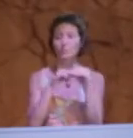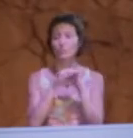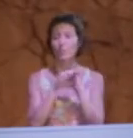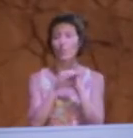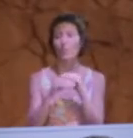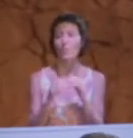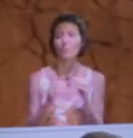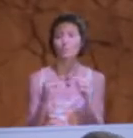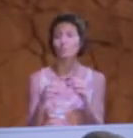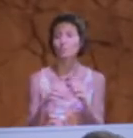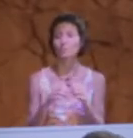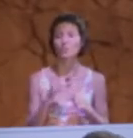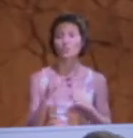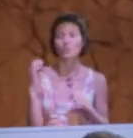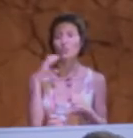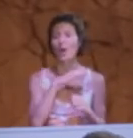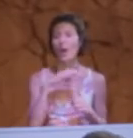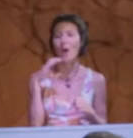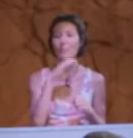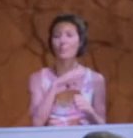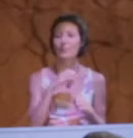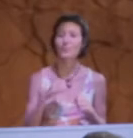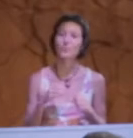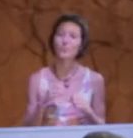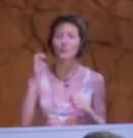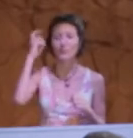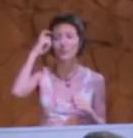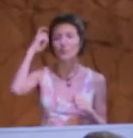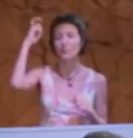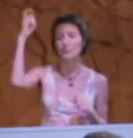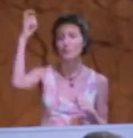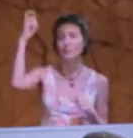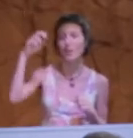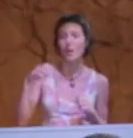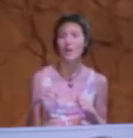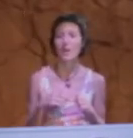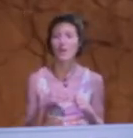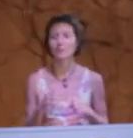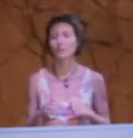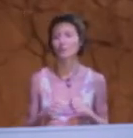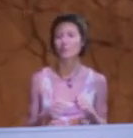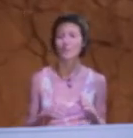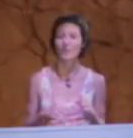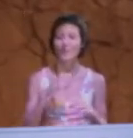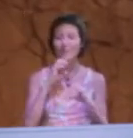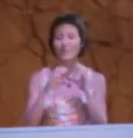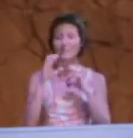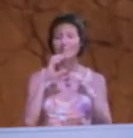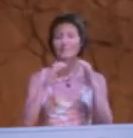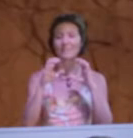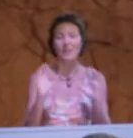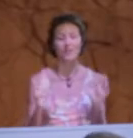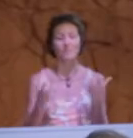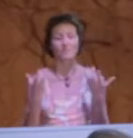fraco, com pouca força, ainda vai farrear na casa da onça? Olha, e ainda vai tocar sanfona na